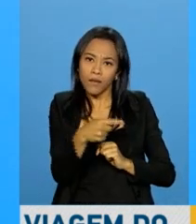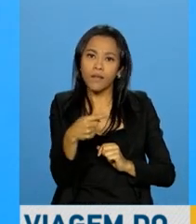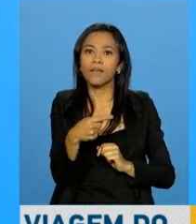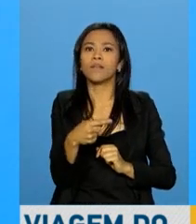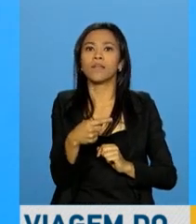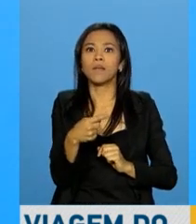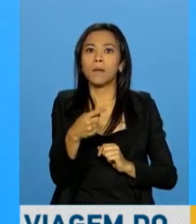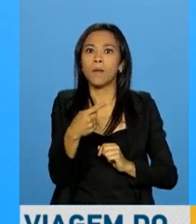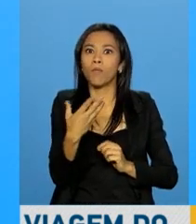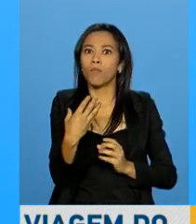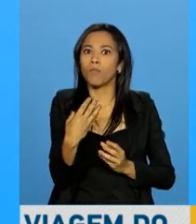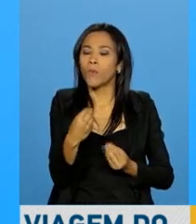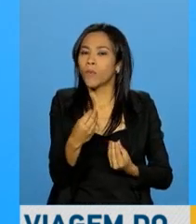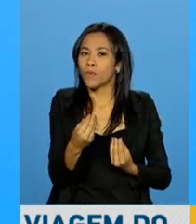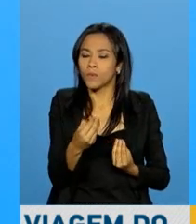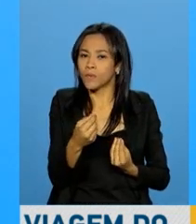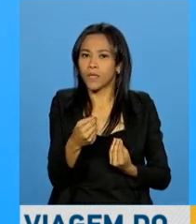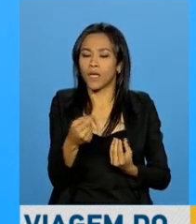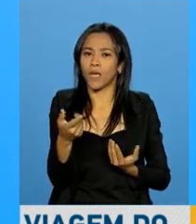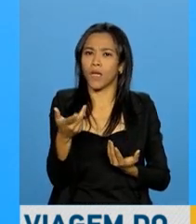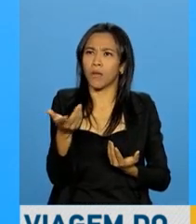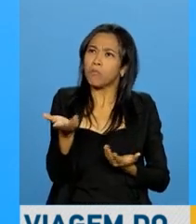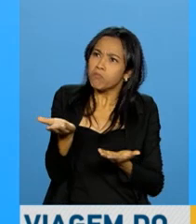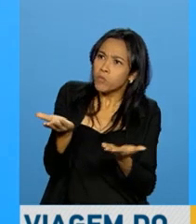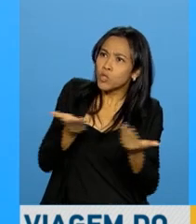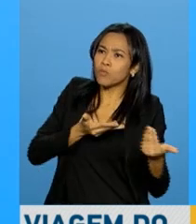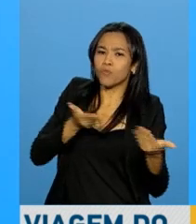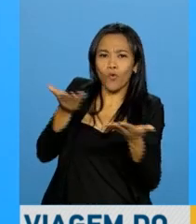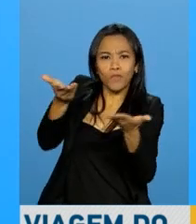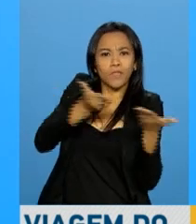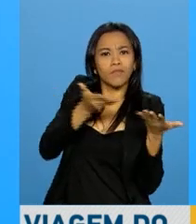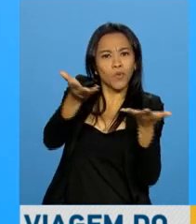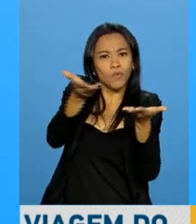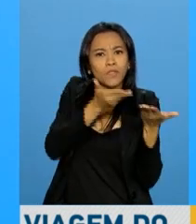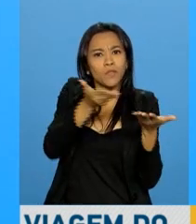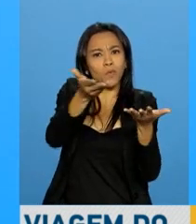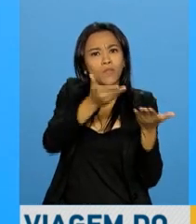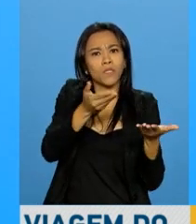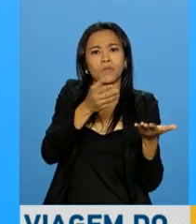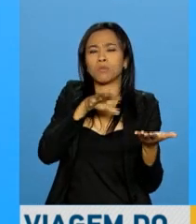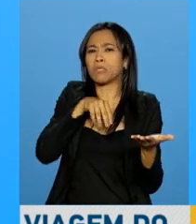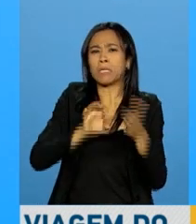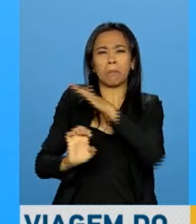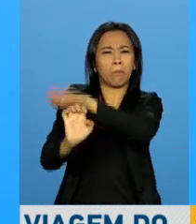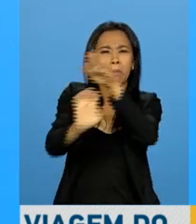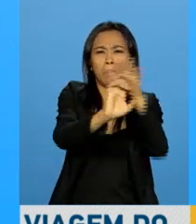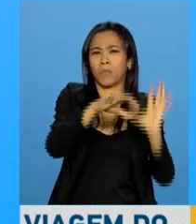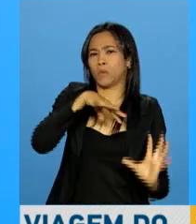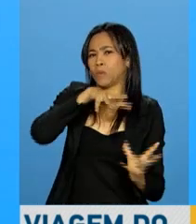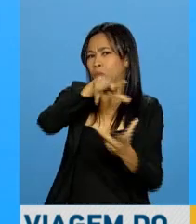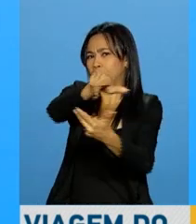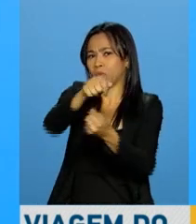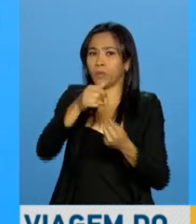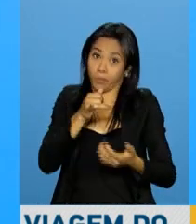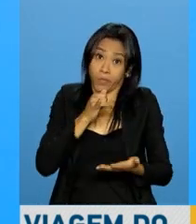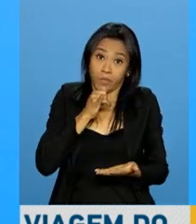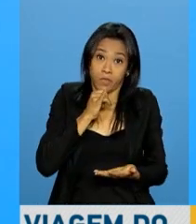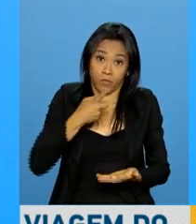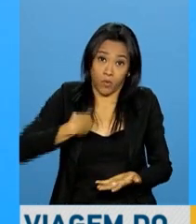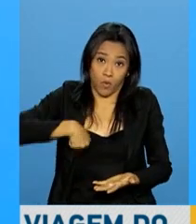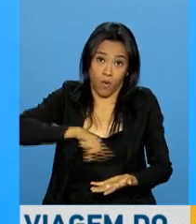mais convidativos para investidores de todo o mundo. Nossa agricultura, por